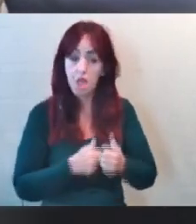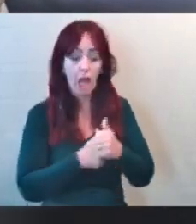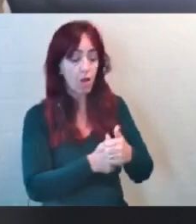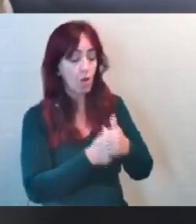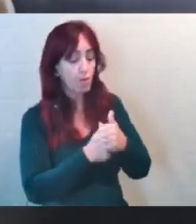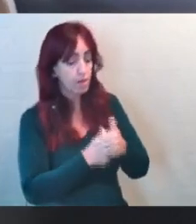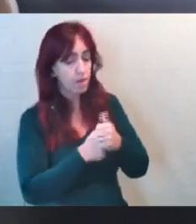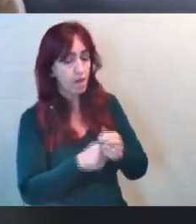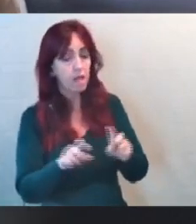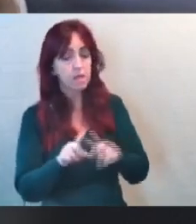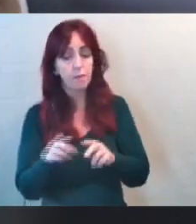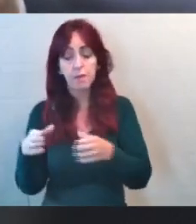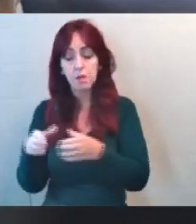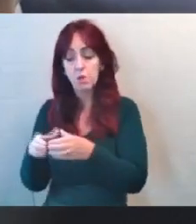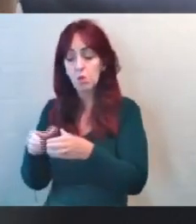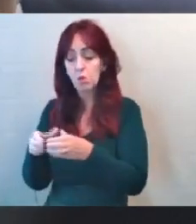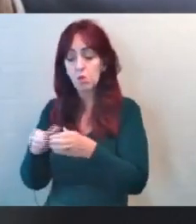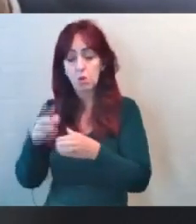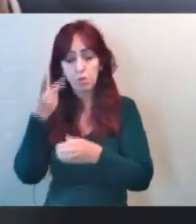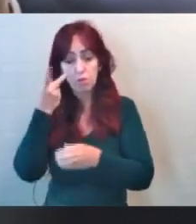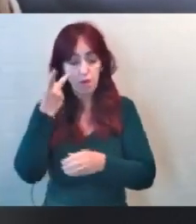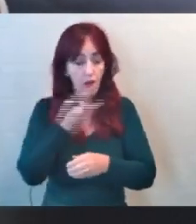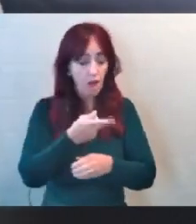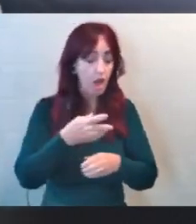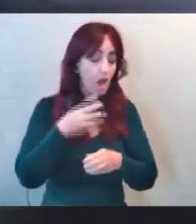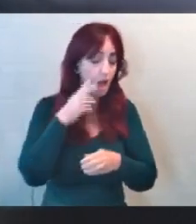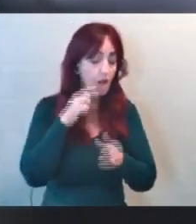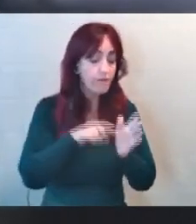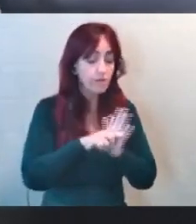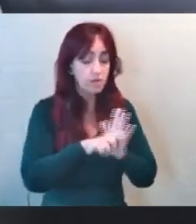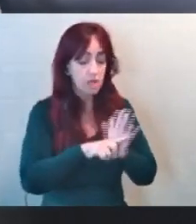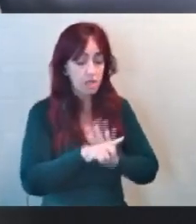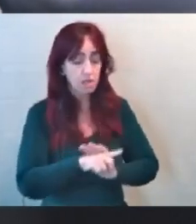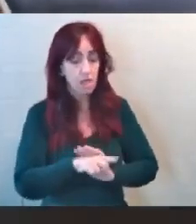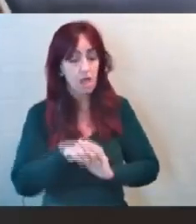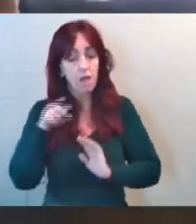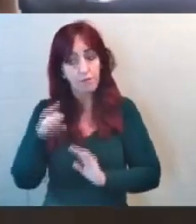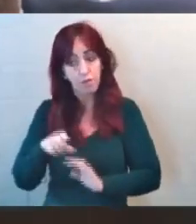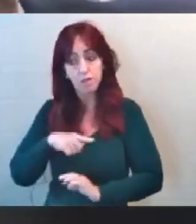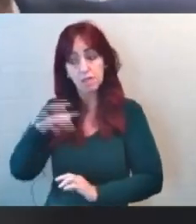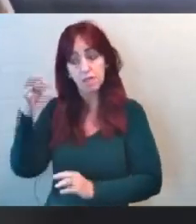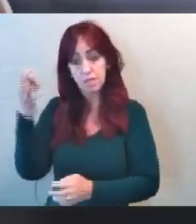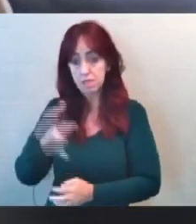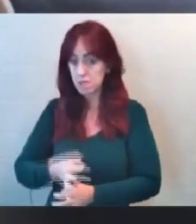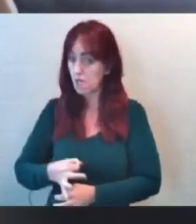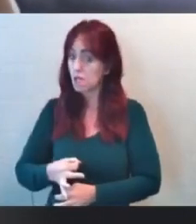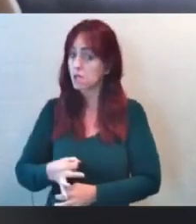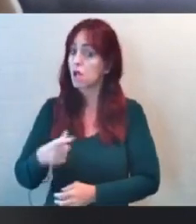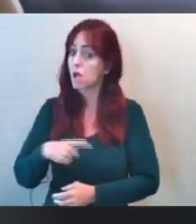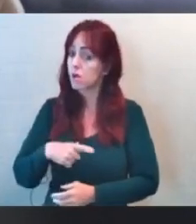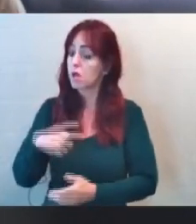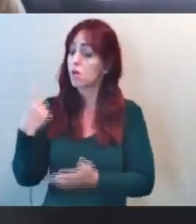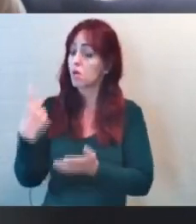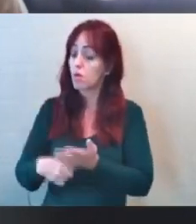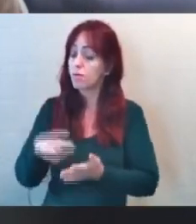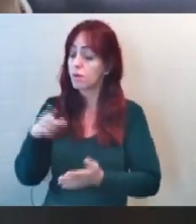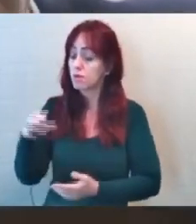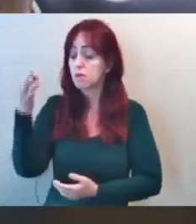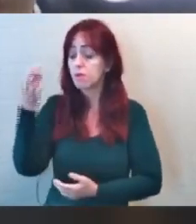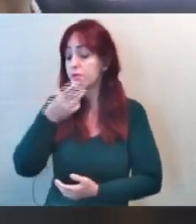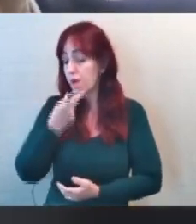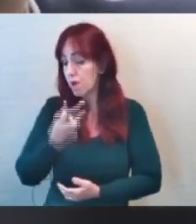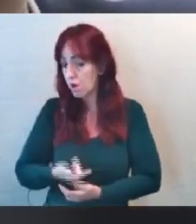a mandar minha equipe, a fazer o que for possível. E a senhora está certa, eu quero confirmar o que a senhora falou.